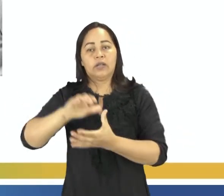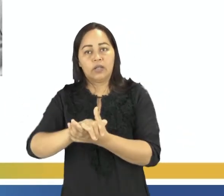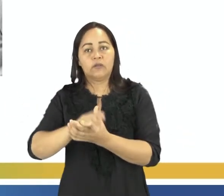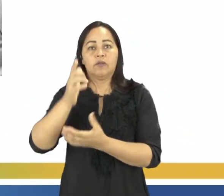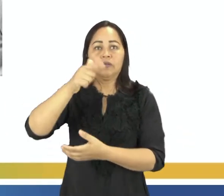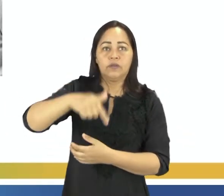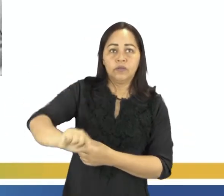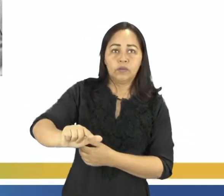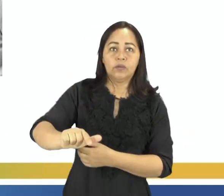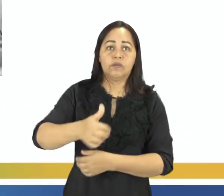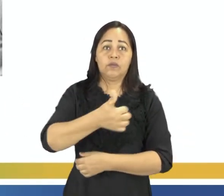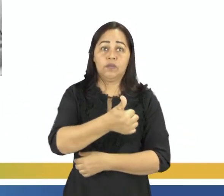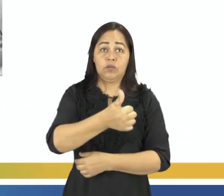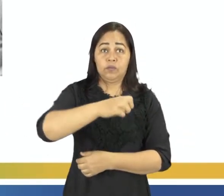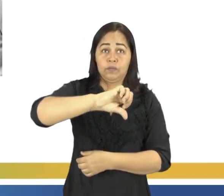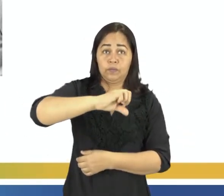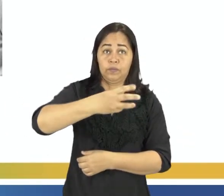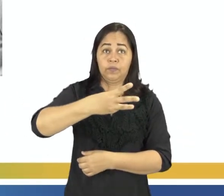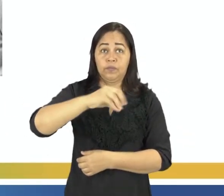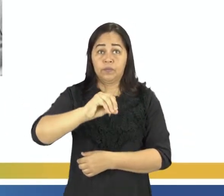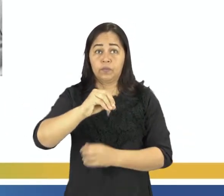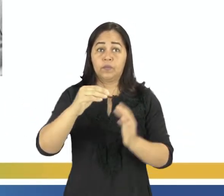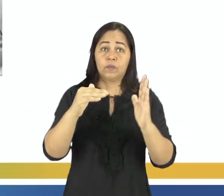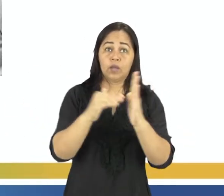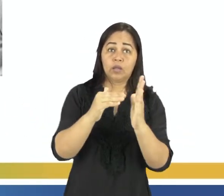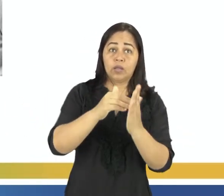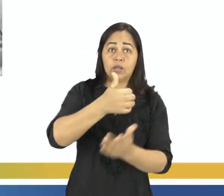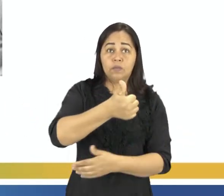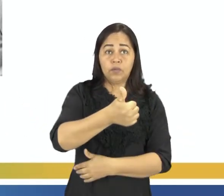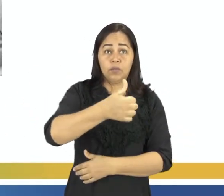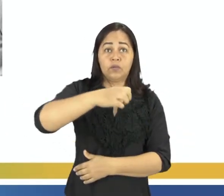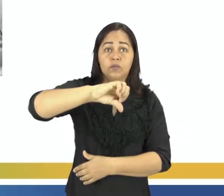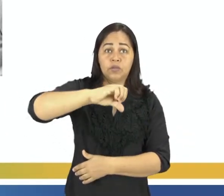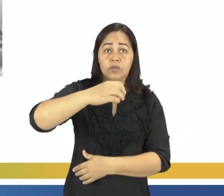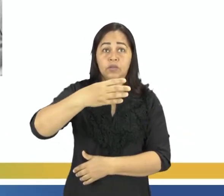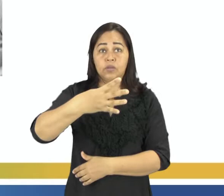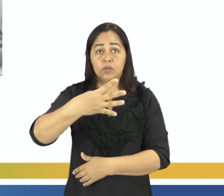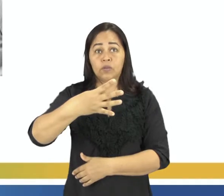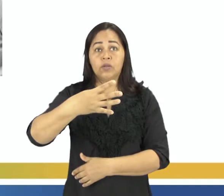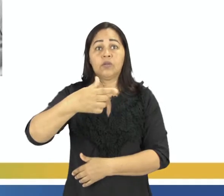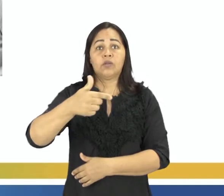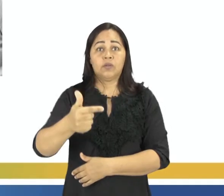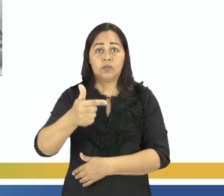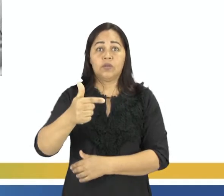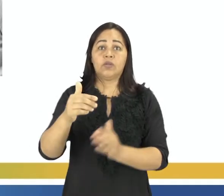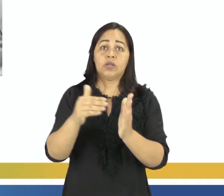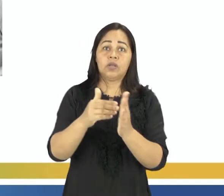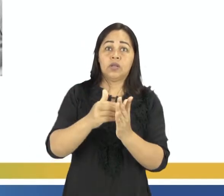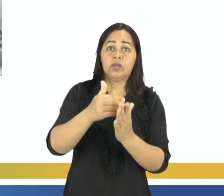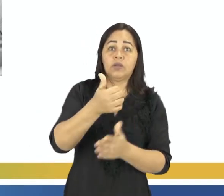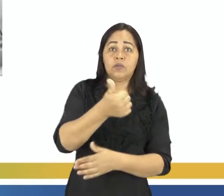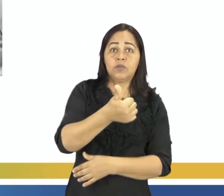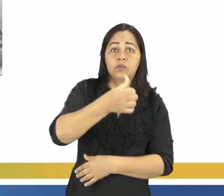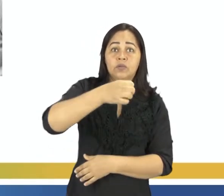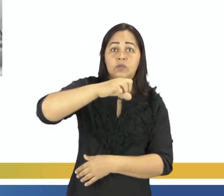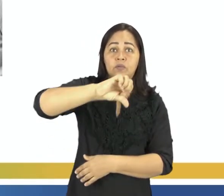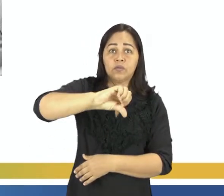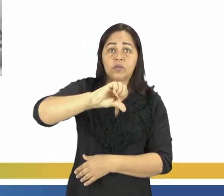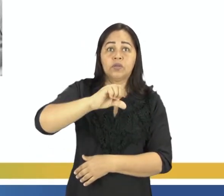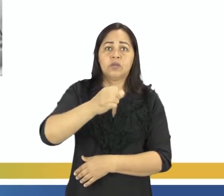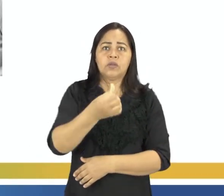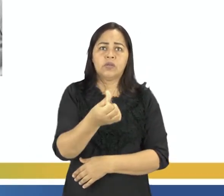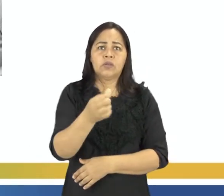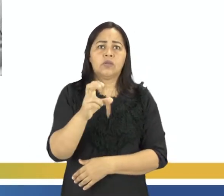com Délia de Carril, de 1942 a 1965. E depois com